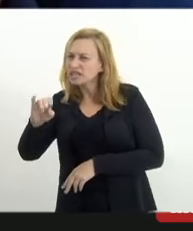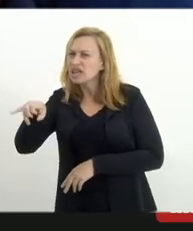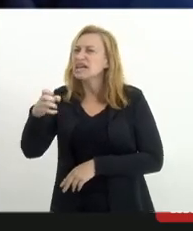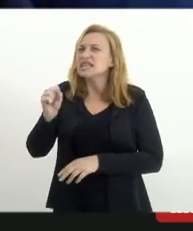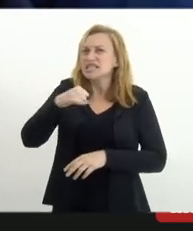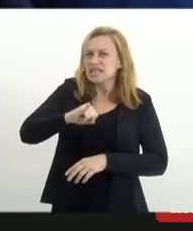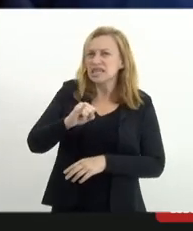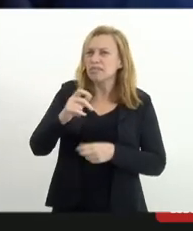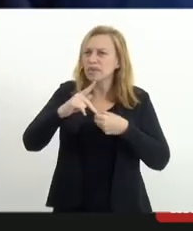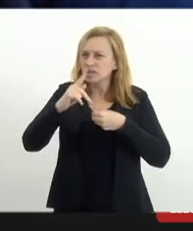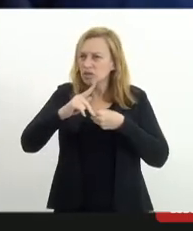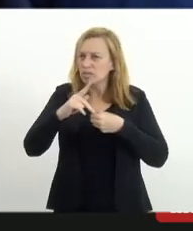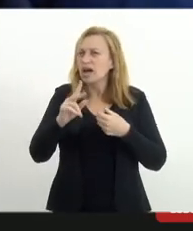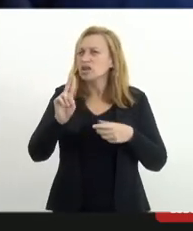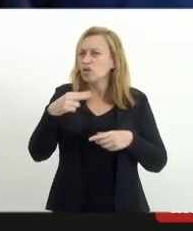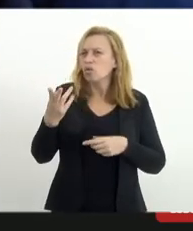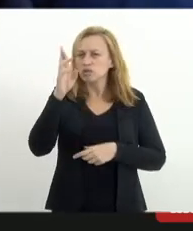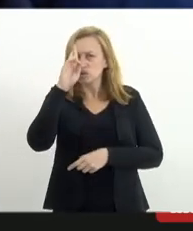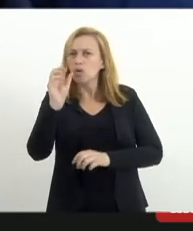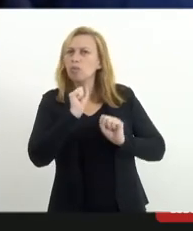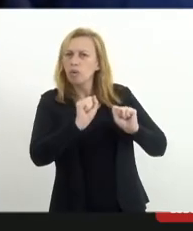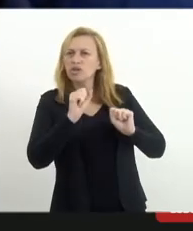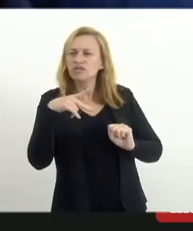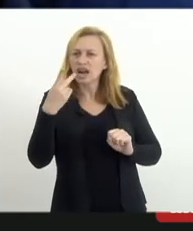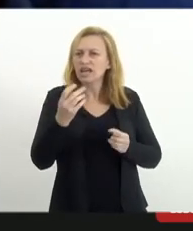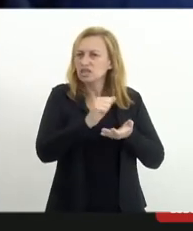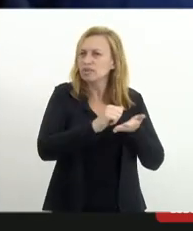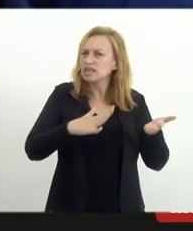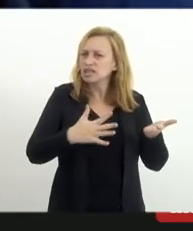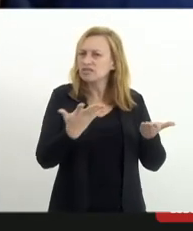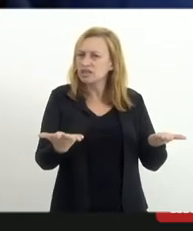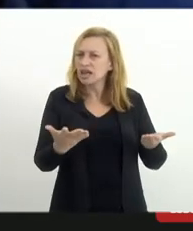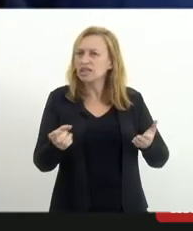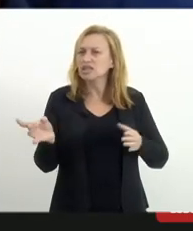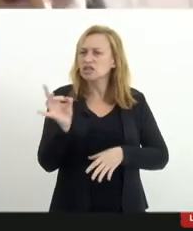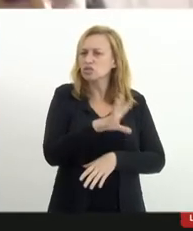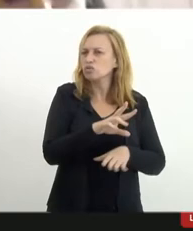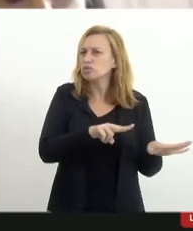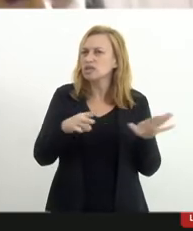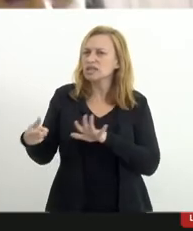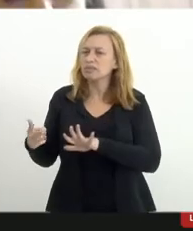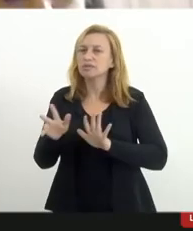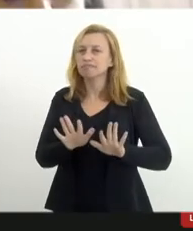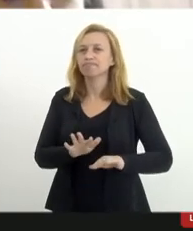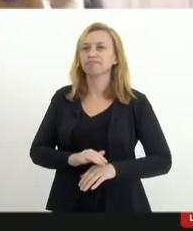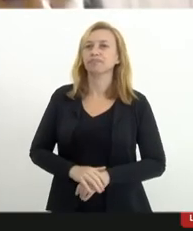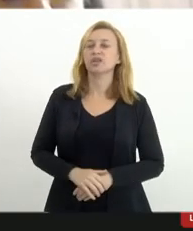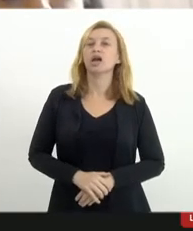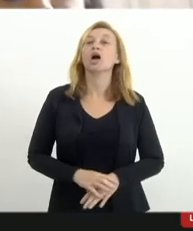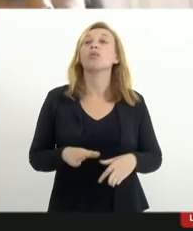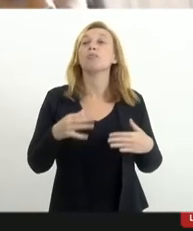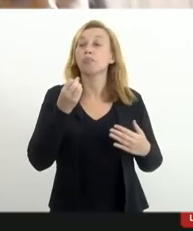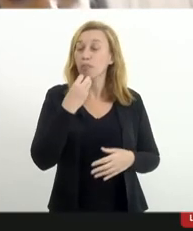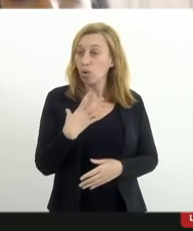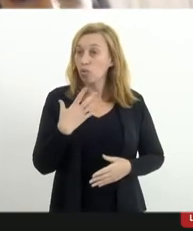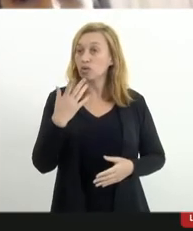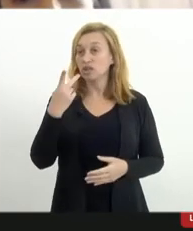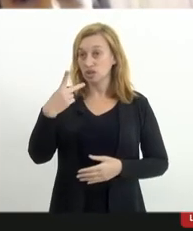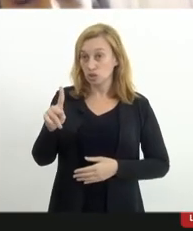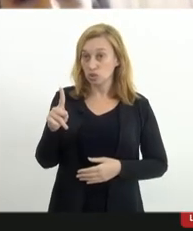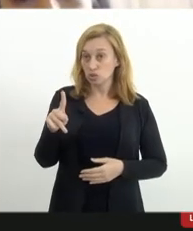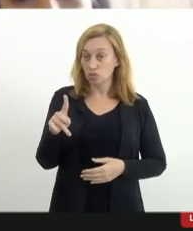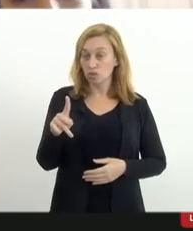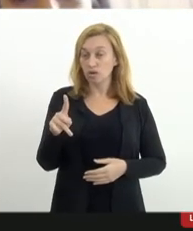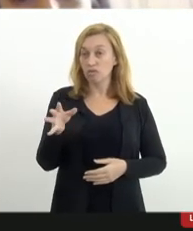senhor ou alguém poderia dar algum detalhe sobre essa atividade das últimas semanas. Bom, quanto à sua sugestão